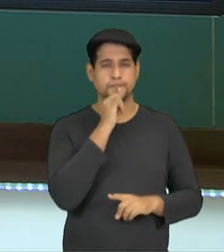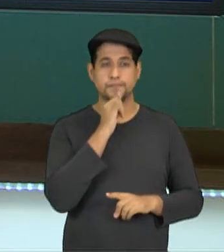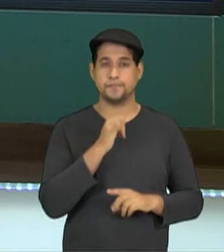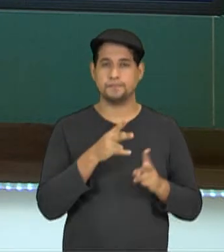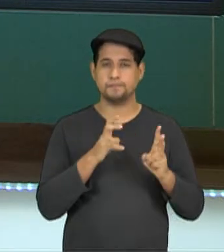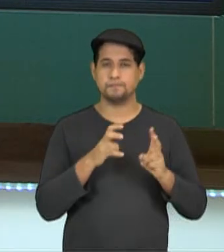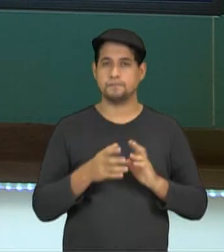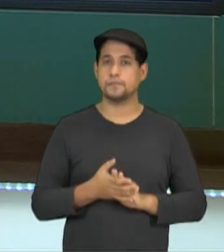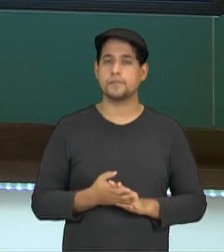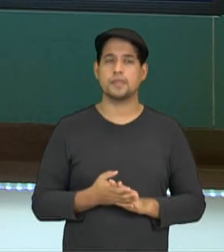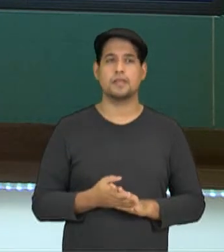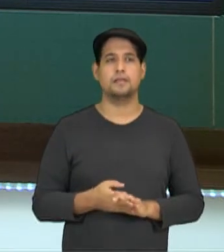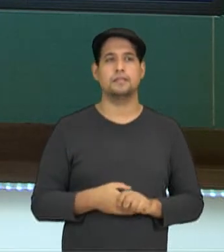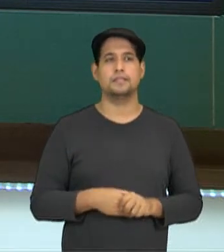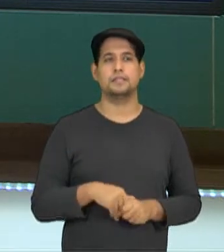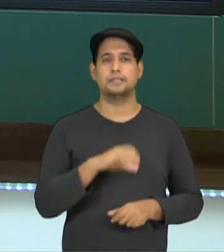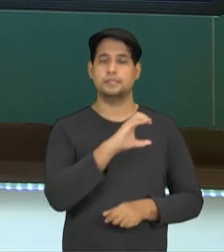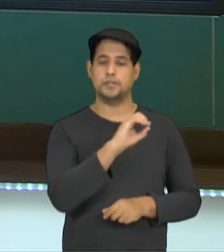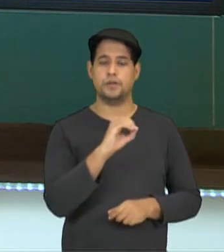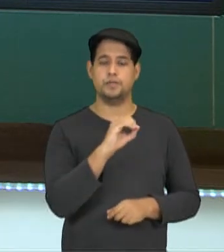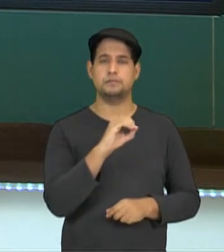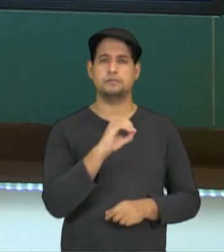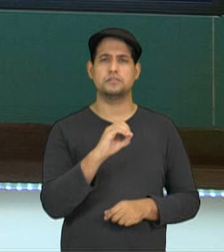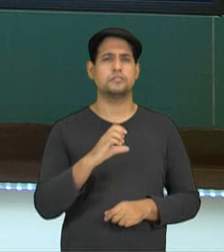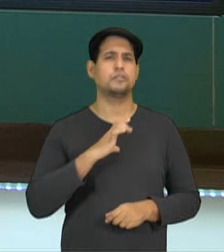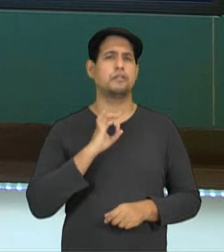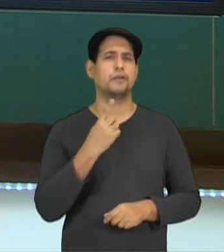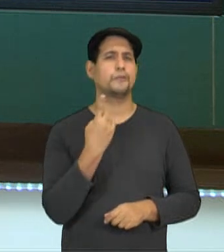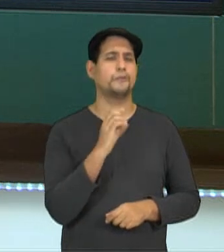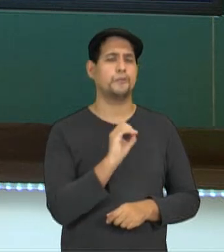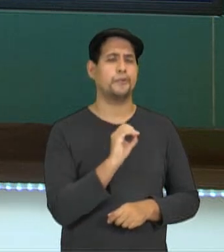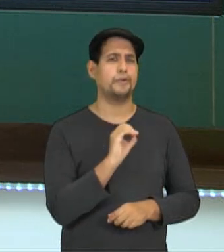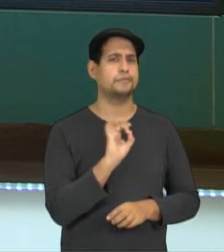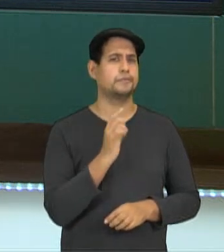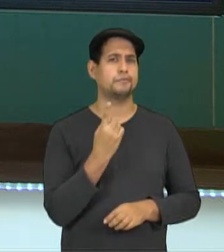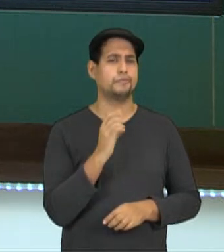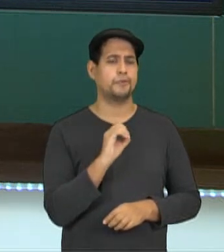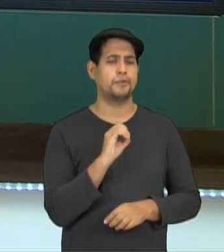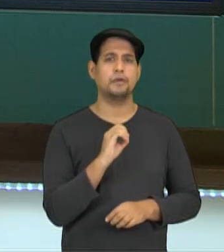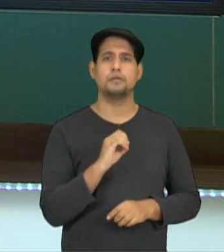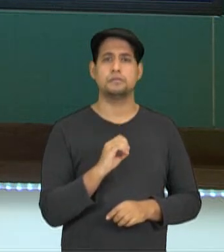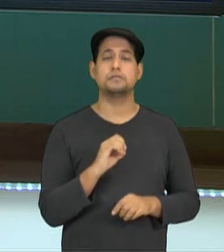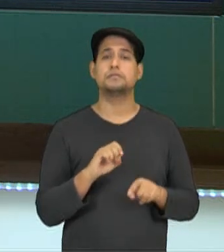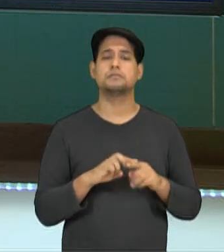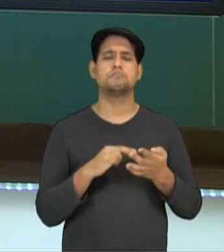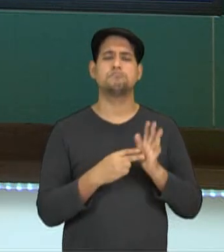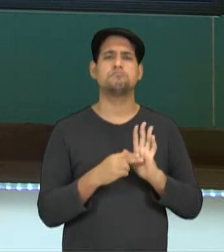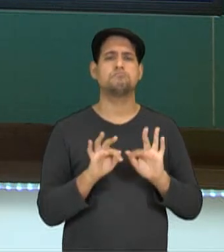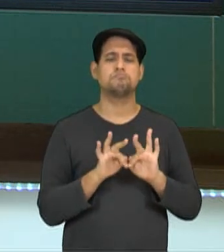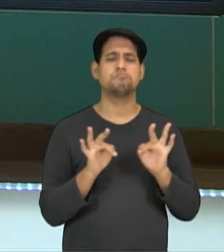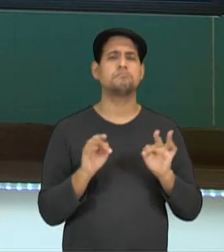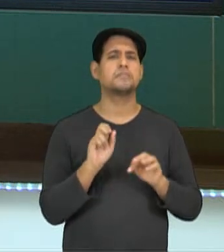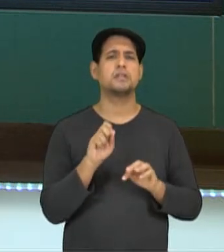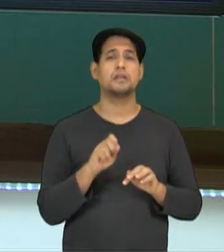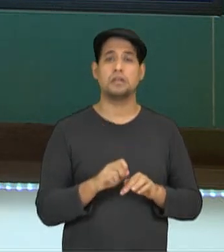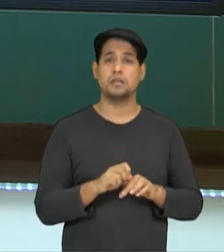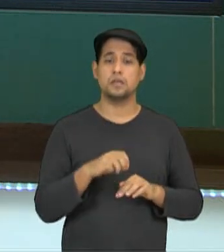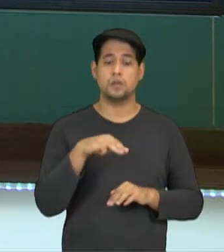olha só, CO só tem um O, né, um oxigênio, então ele simplesmente